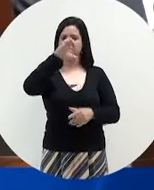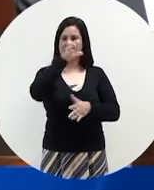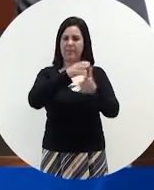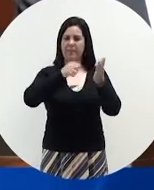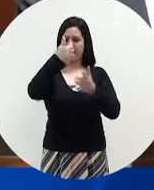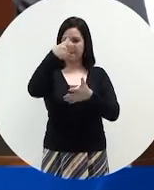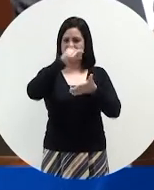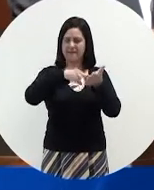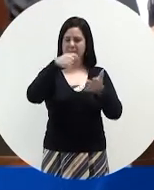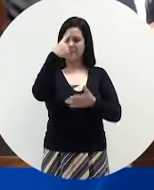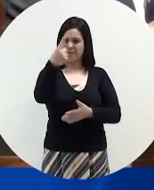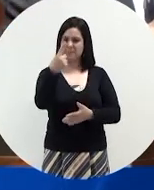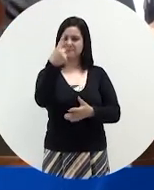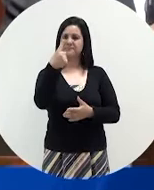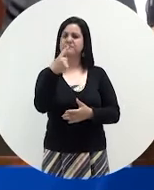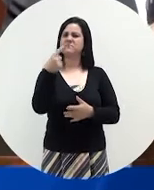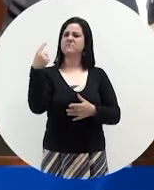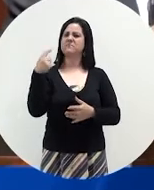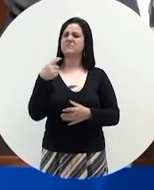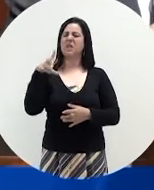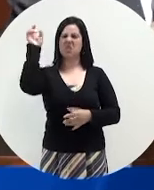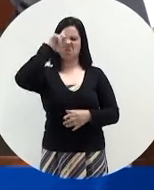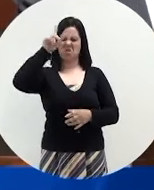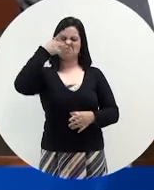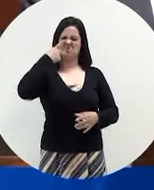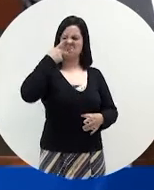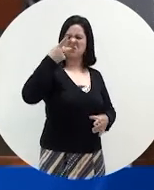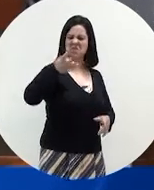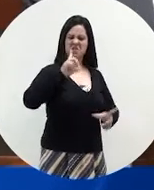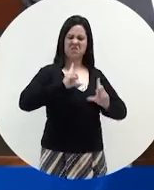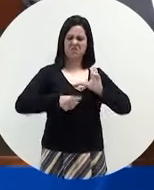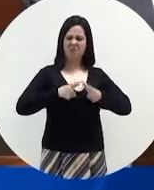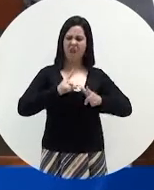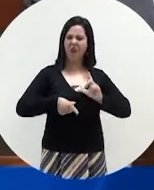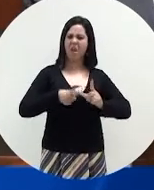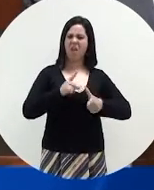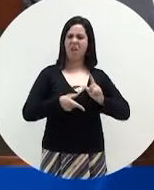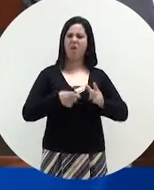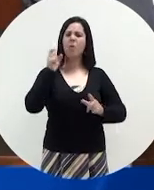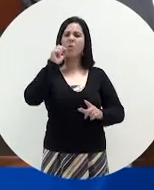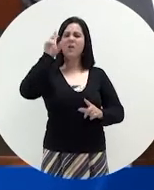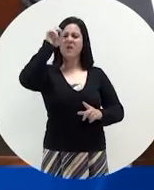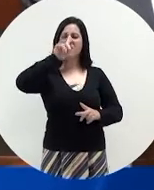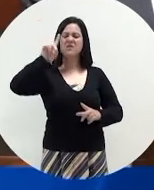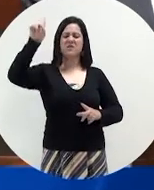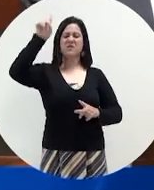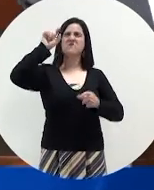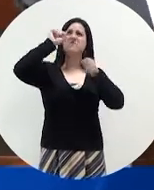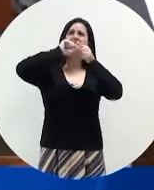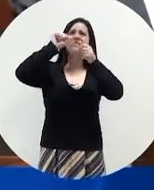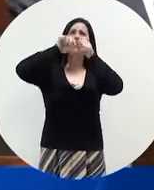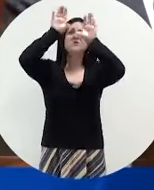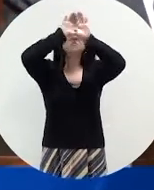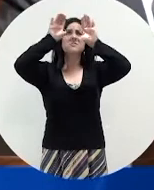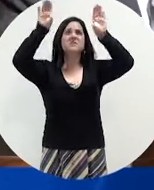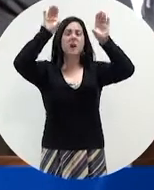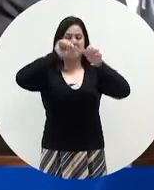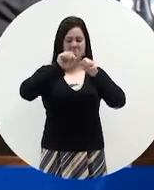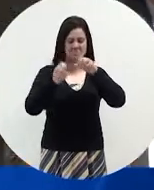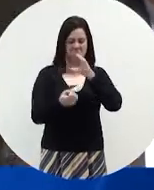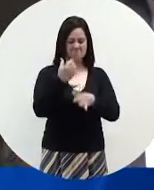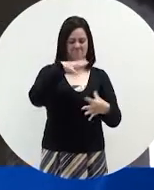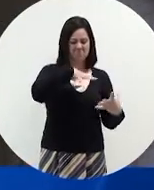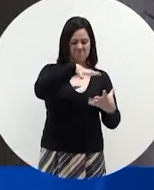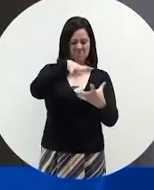braço estendido, coisa alguma te é demasiadamente maravilhosa. Zacarias